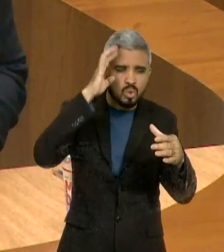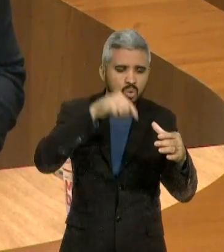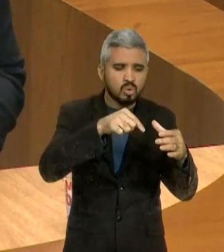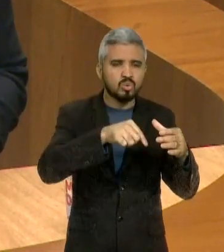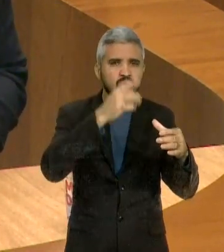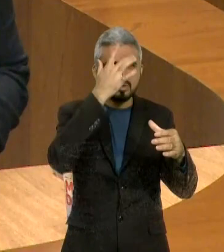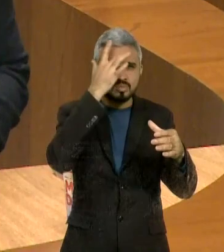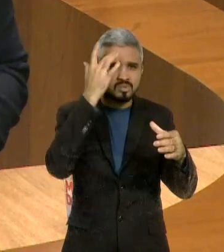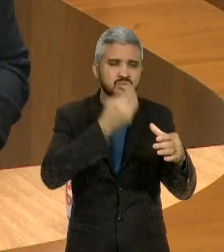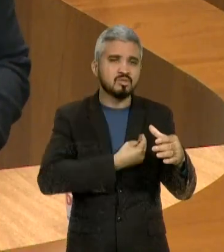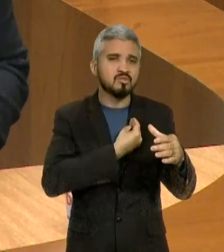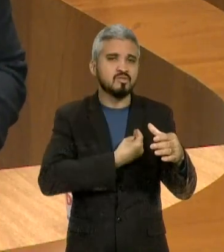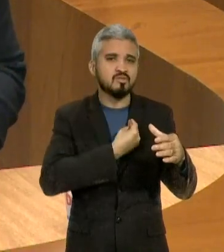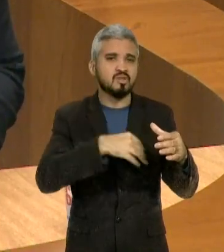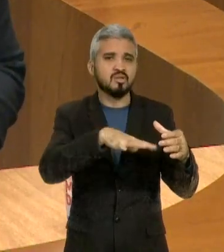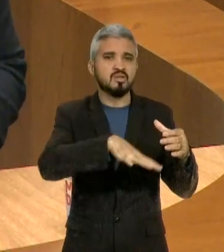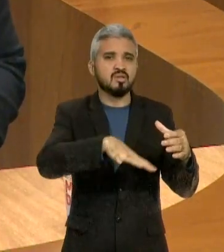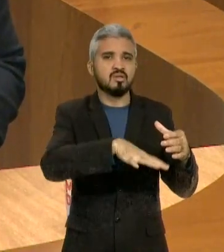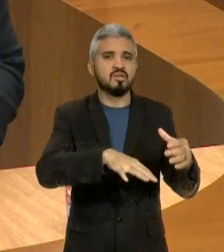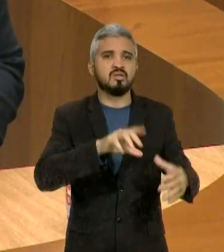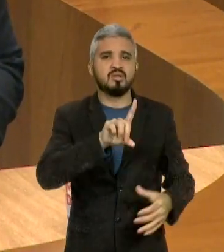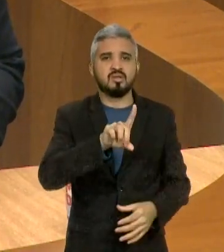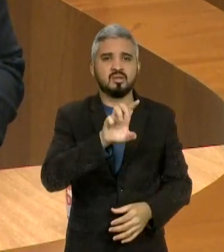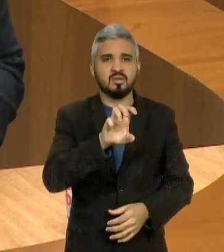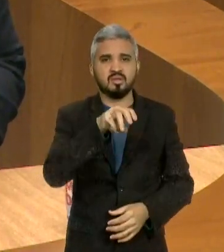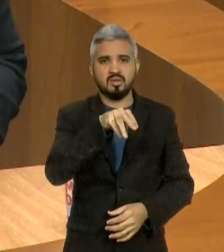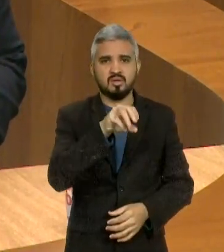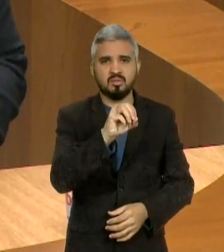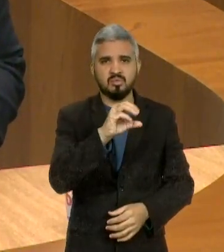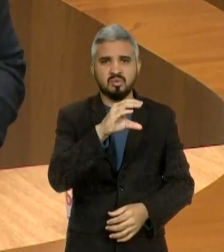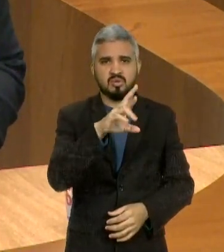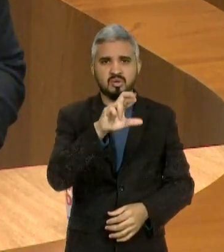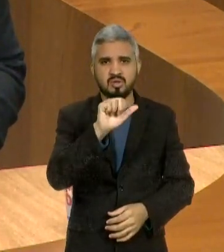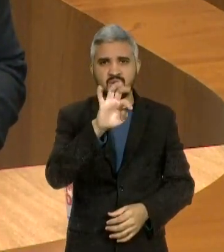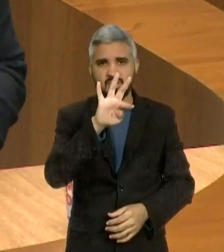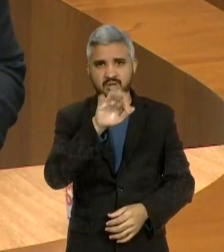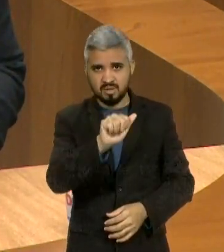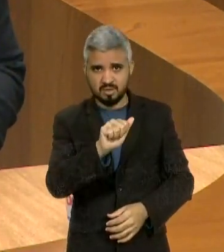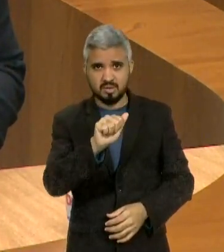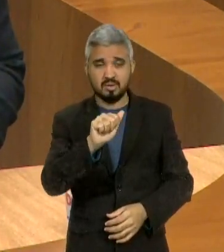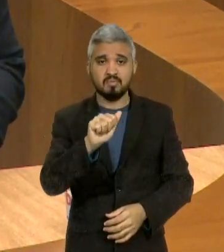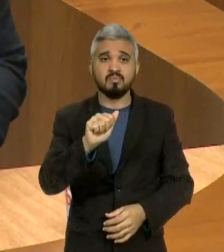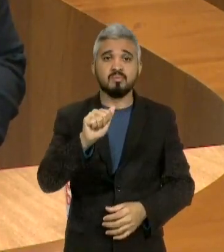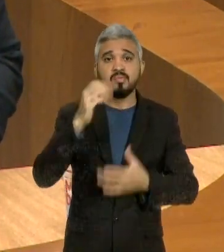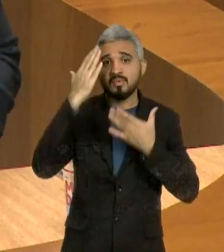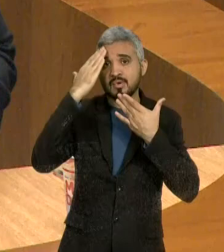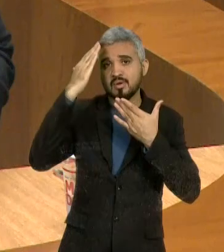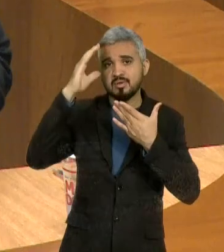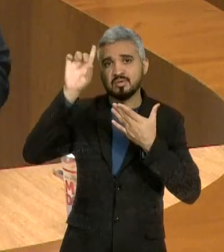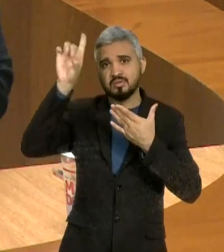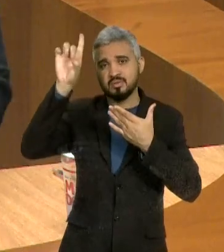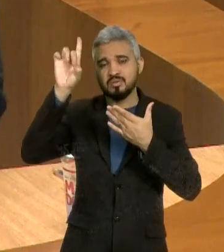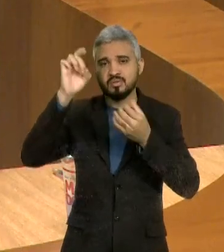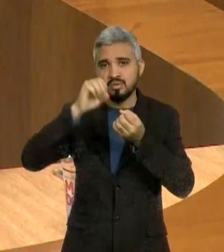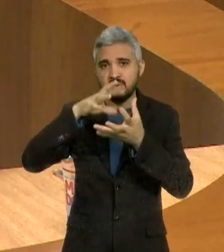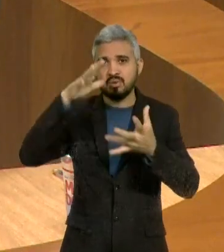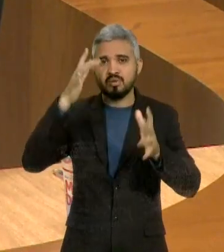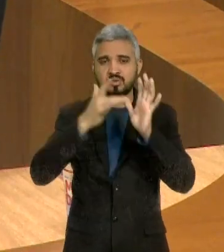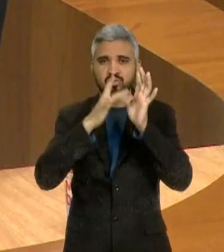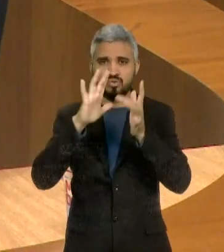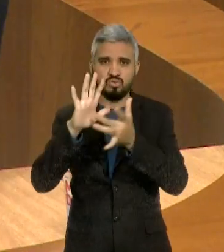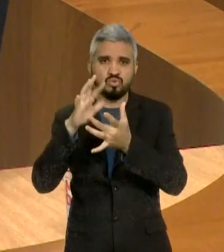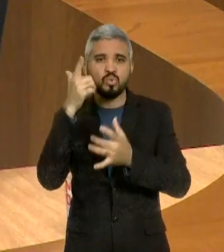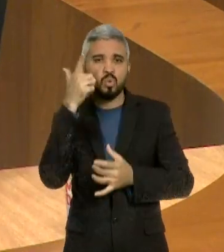realizar e inauguramos lá para a glória do Senhor Jesus. Esse poço artesiano que era o sonho de